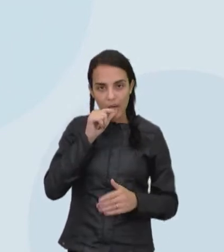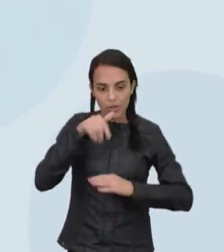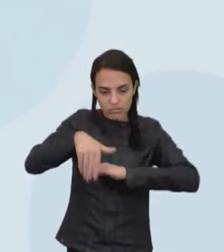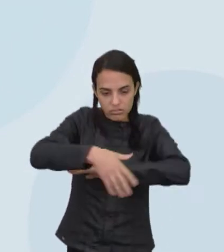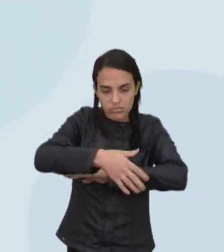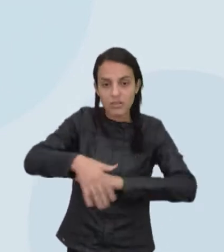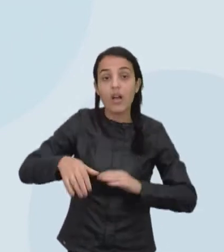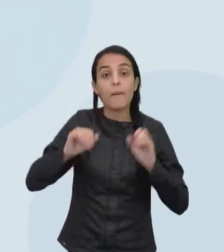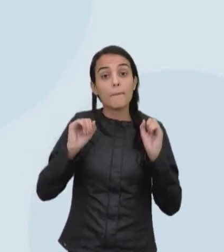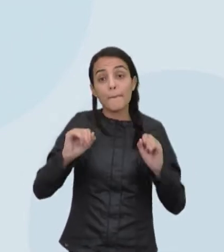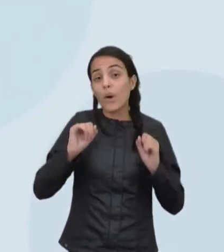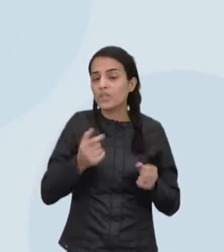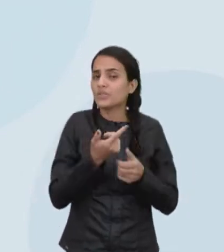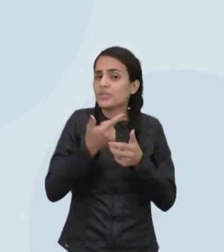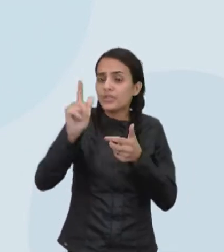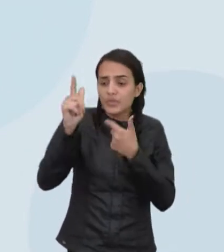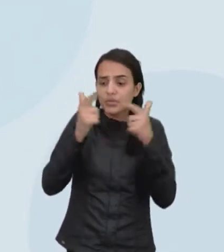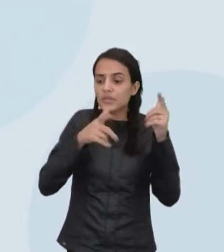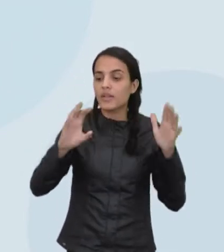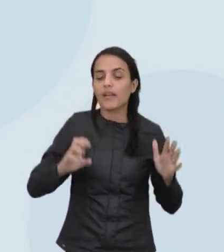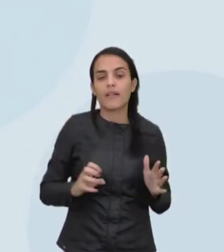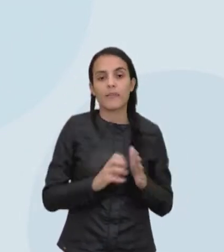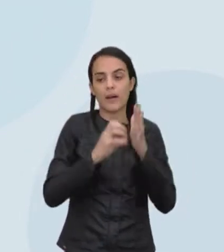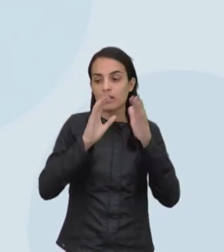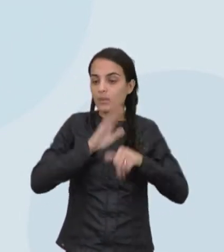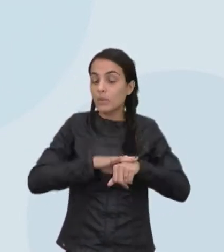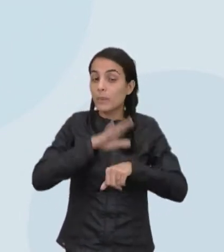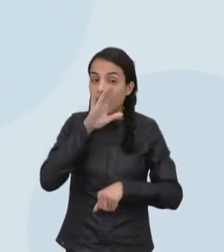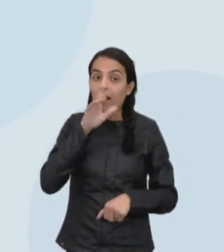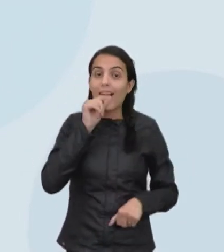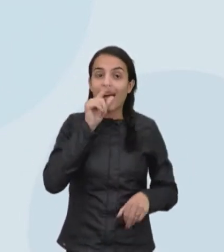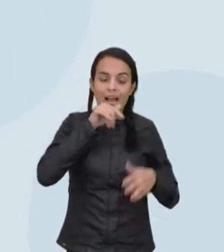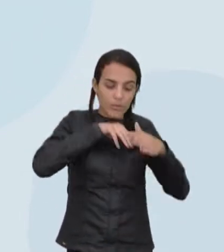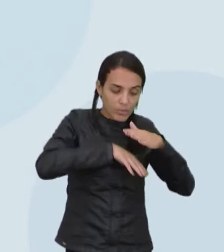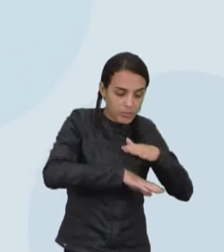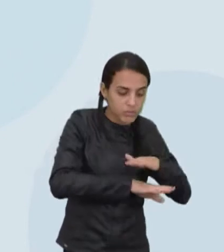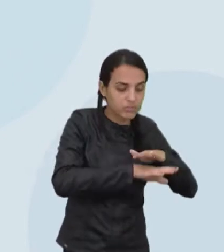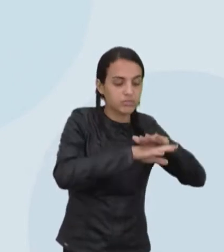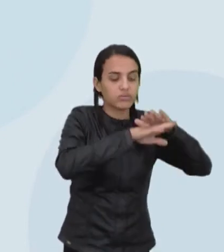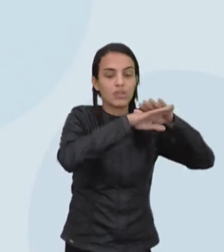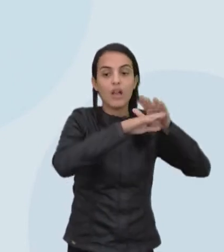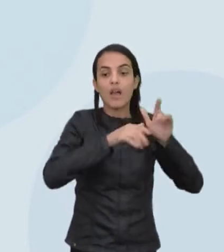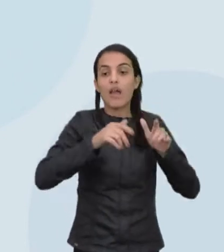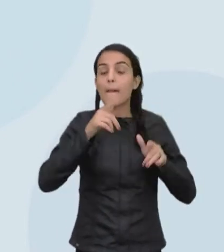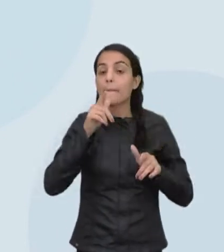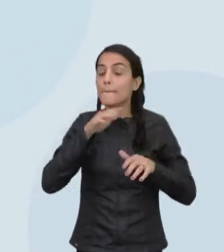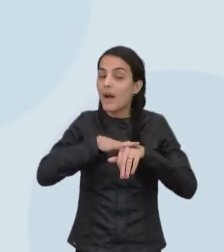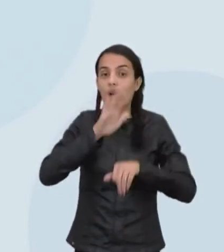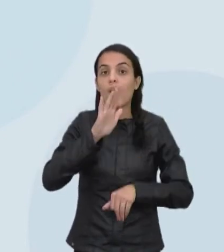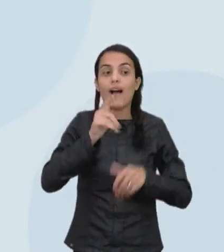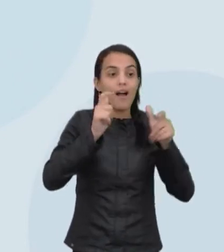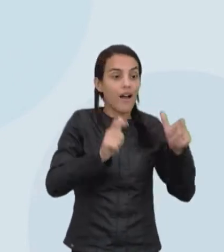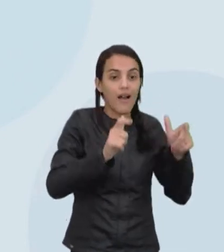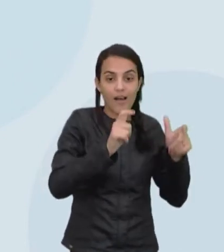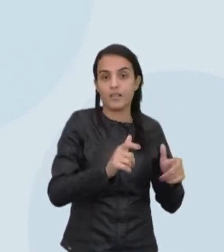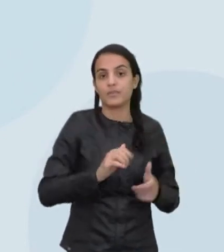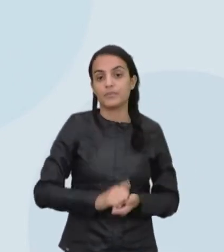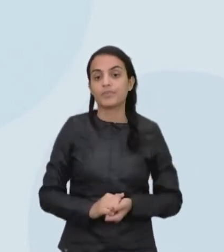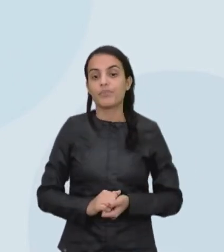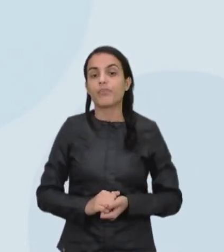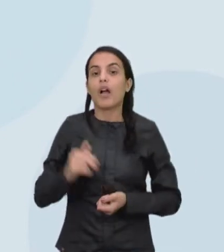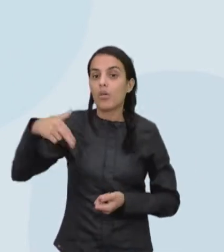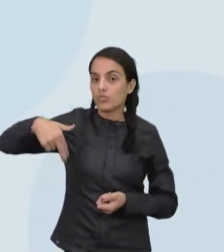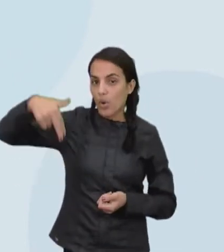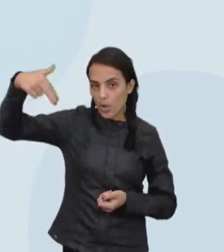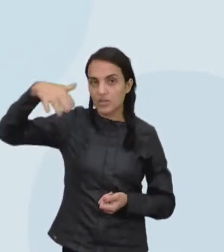pode causar vários impactos. Quanto maior o reservatório, maior será a área inundada. Ao norte de Manaus, fizeram